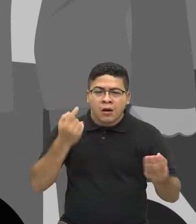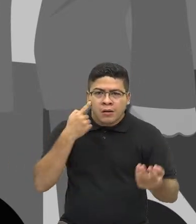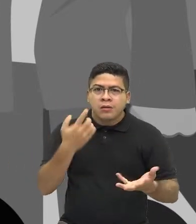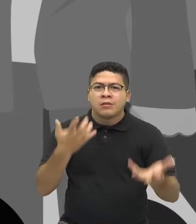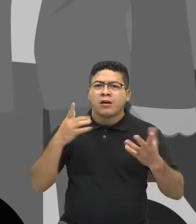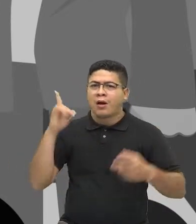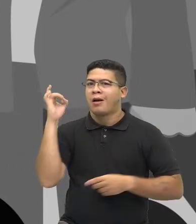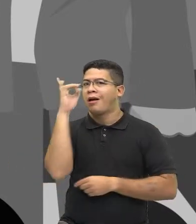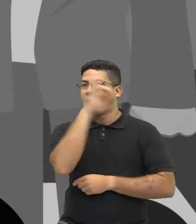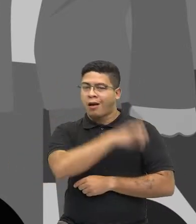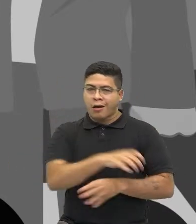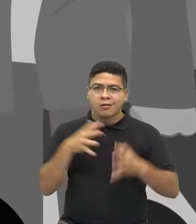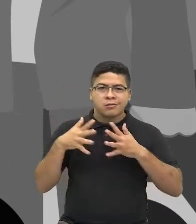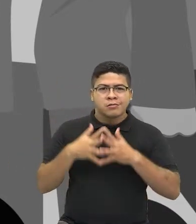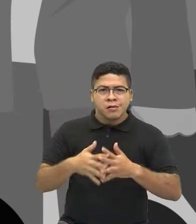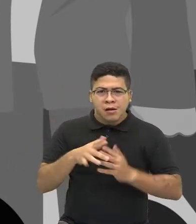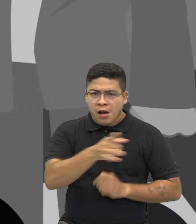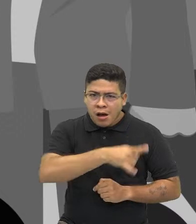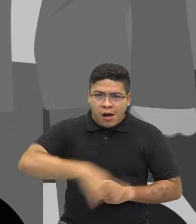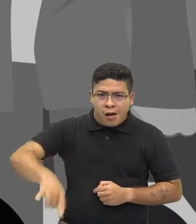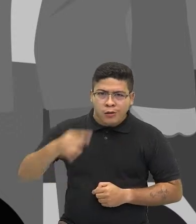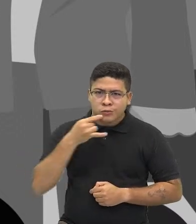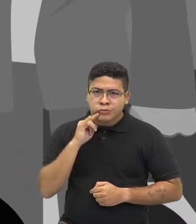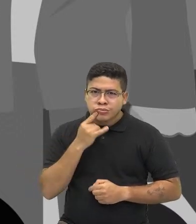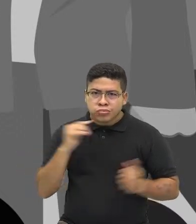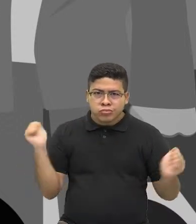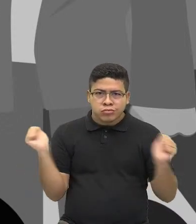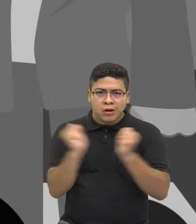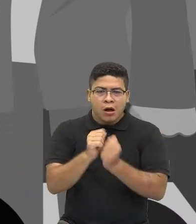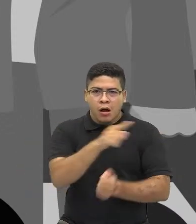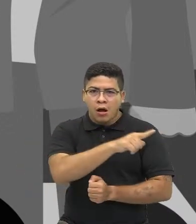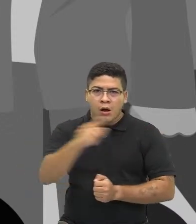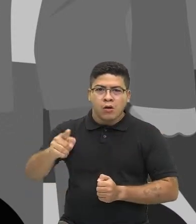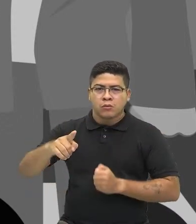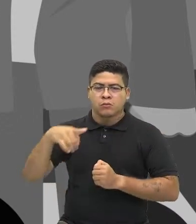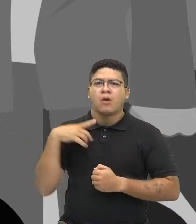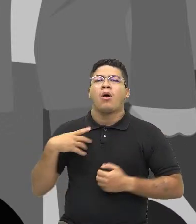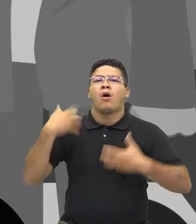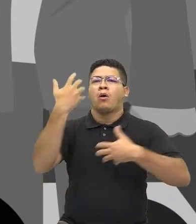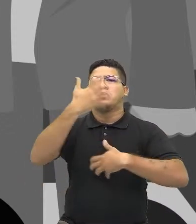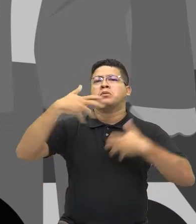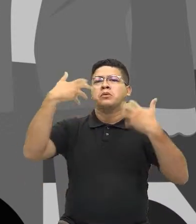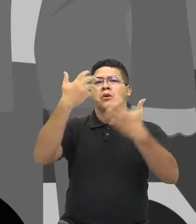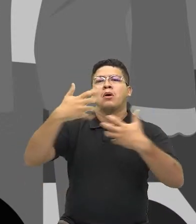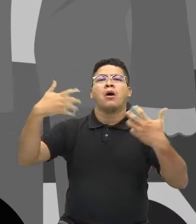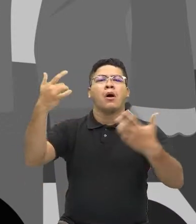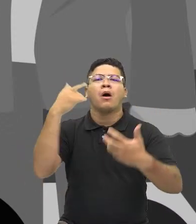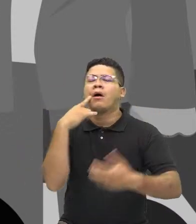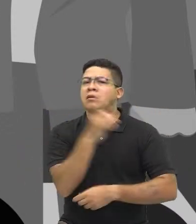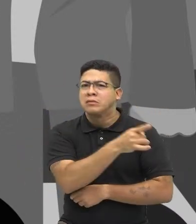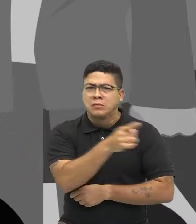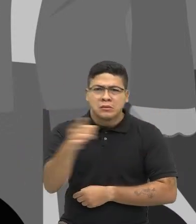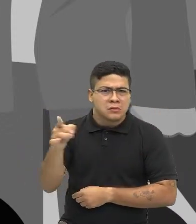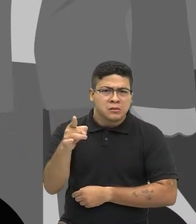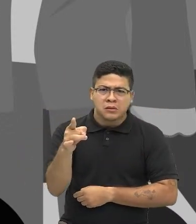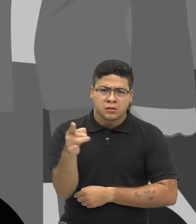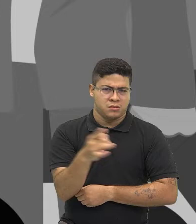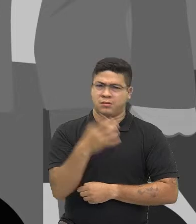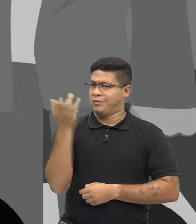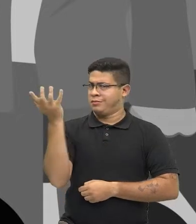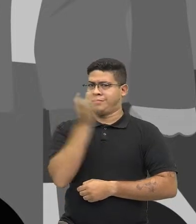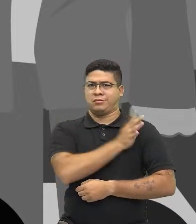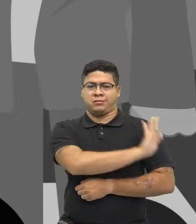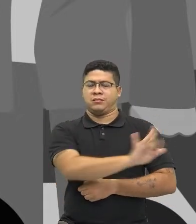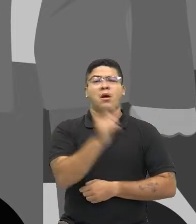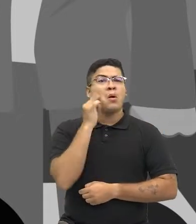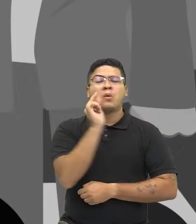e pungente dos bêbados, o lirismo dos clowns de Shakespeare. Não quero mais saber do lirismo,